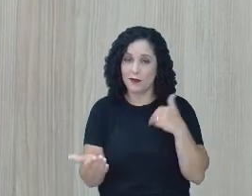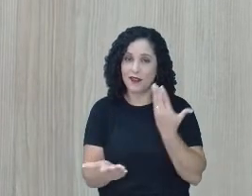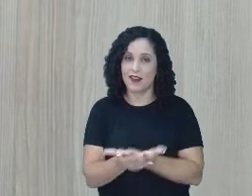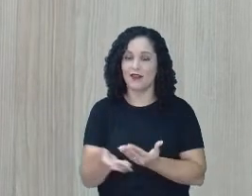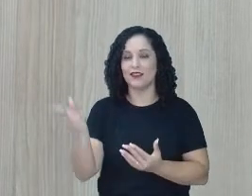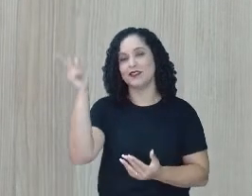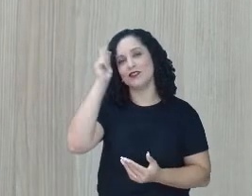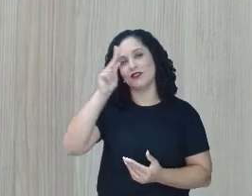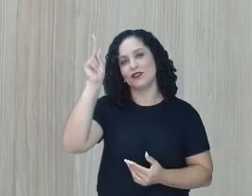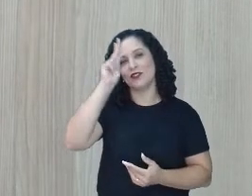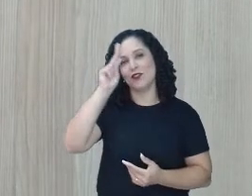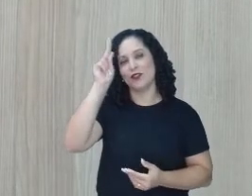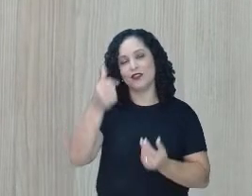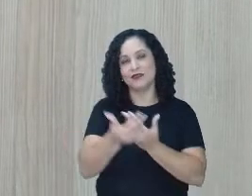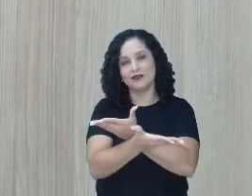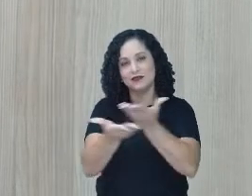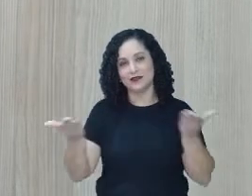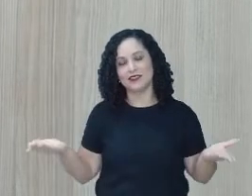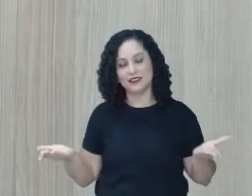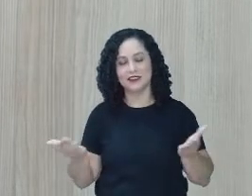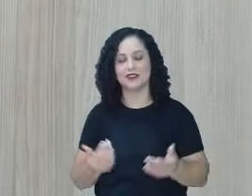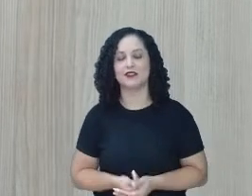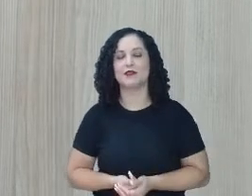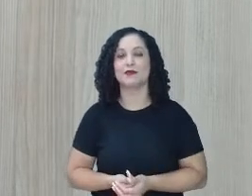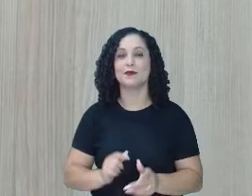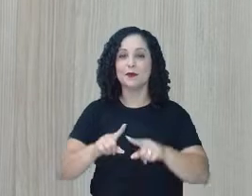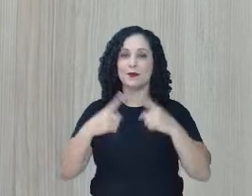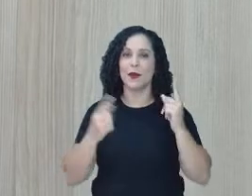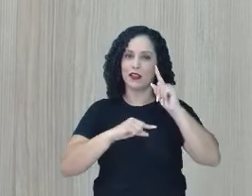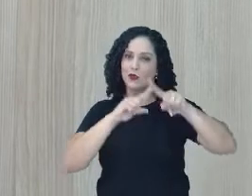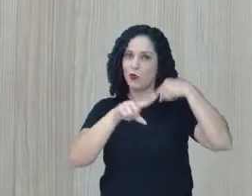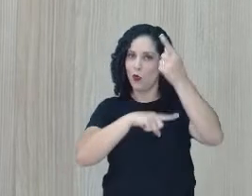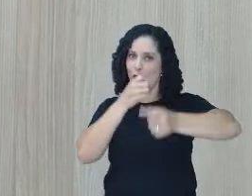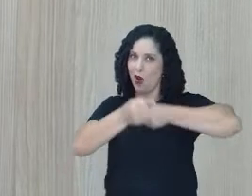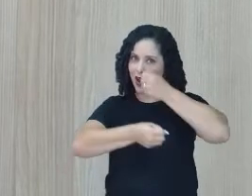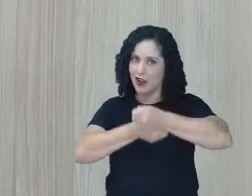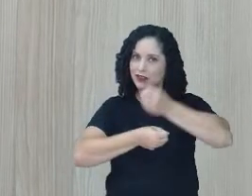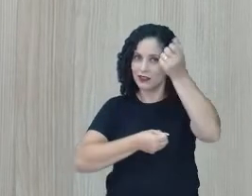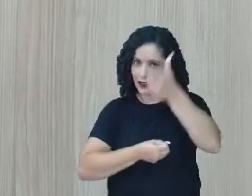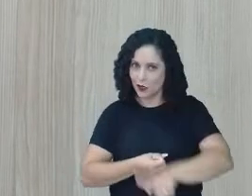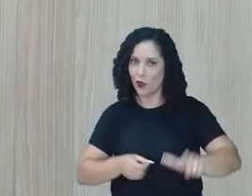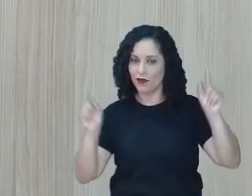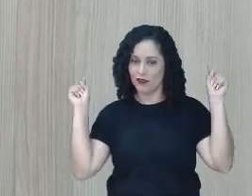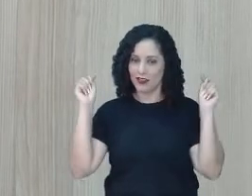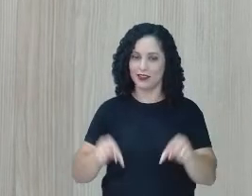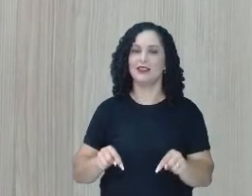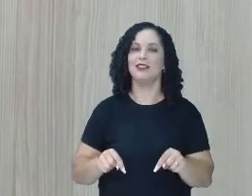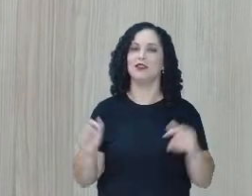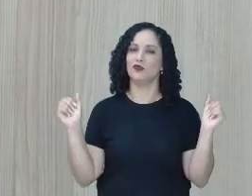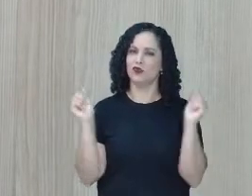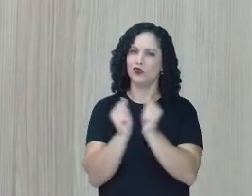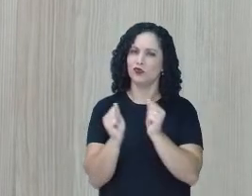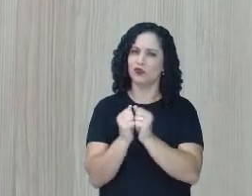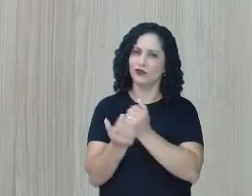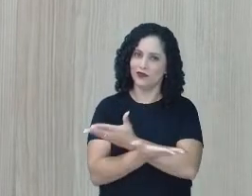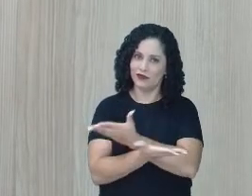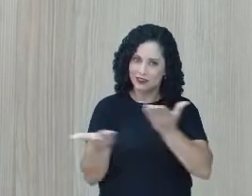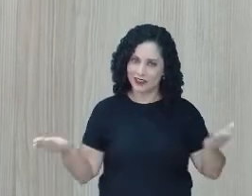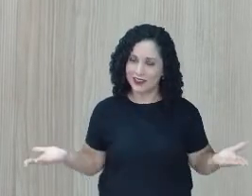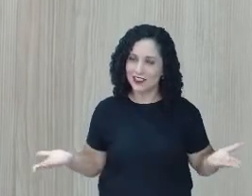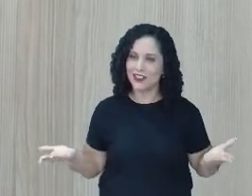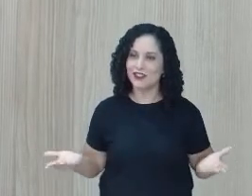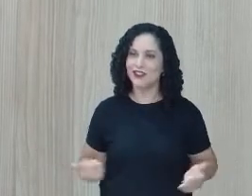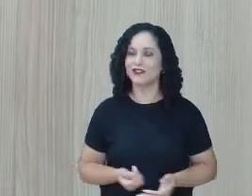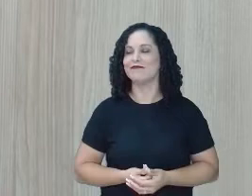história para a turma esse ano. Mas ano que vem a gente está de novo aqui, junto com vocês.